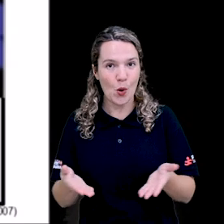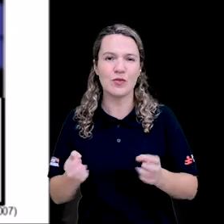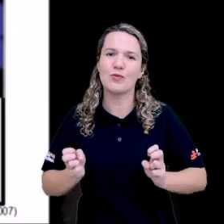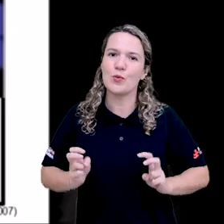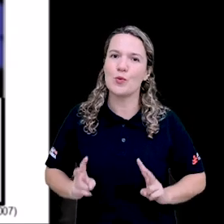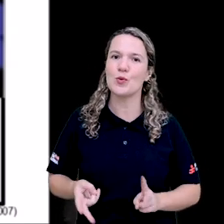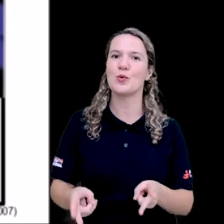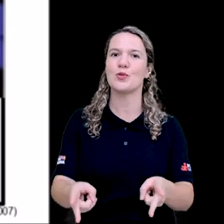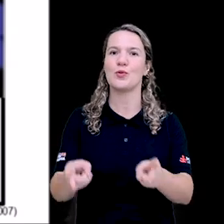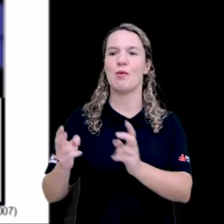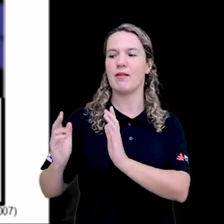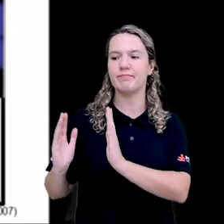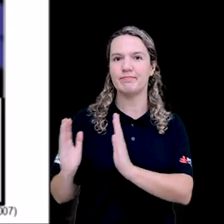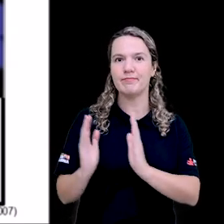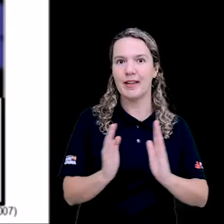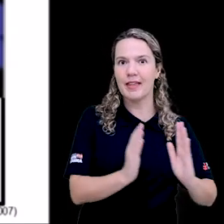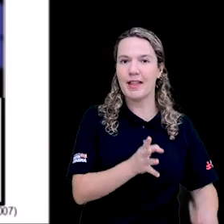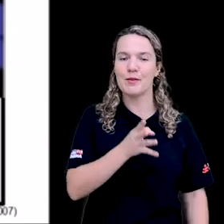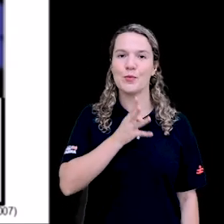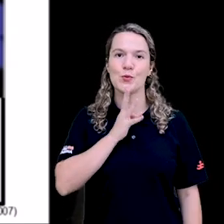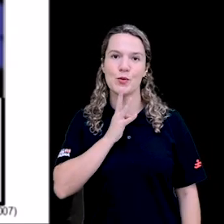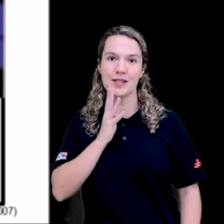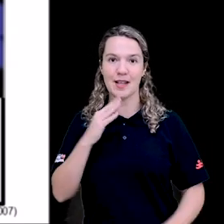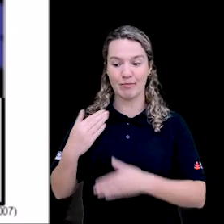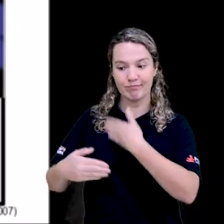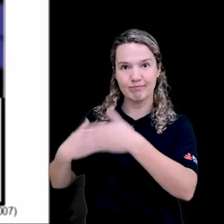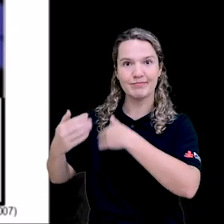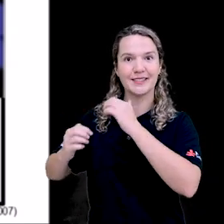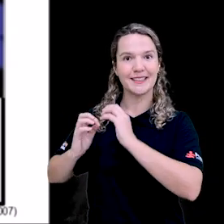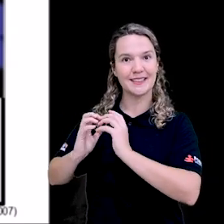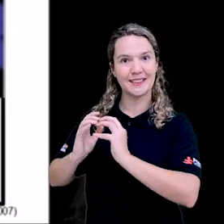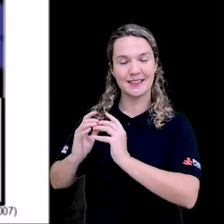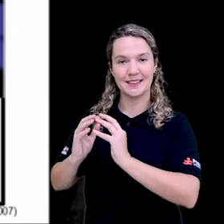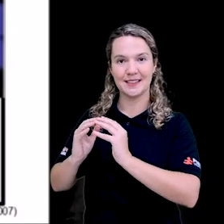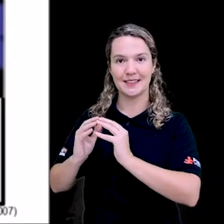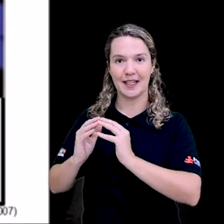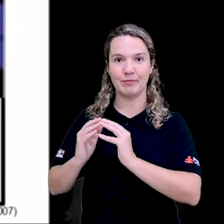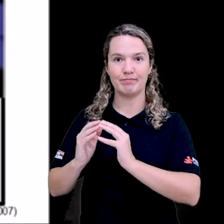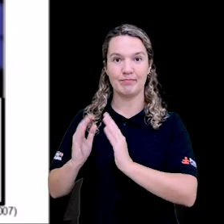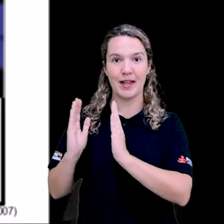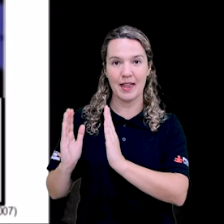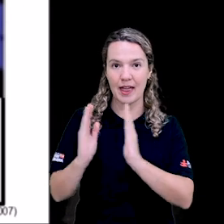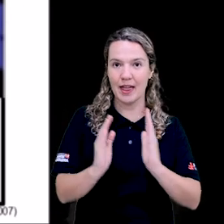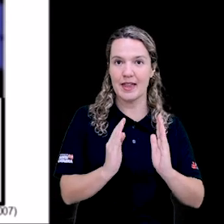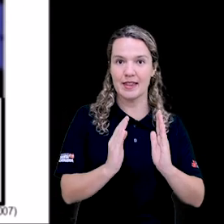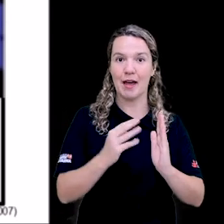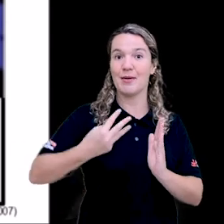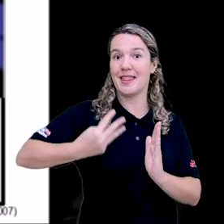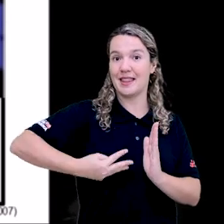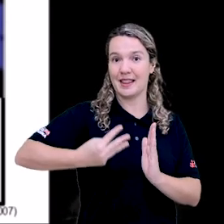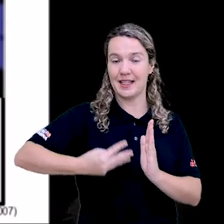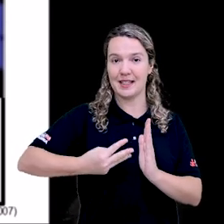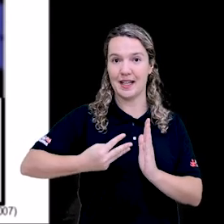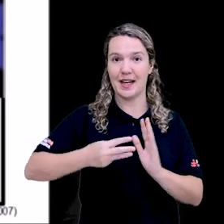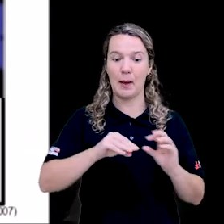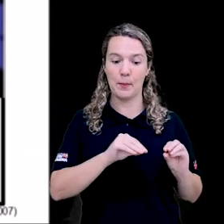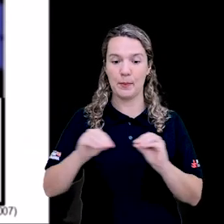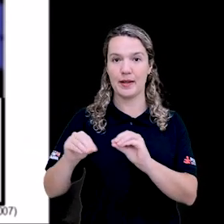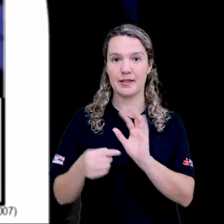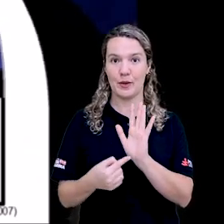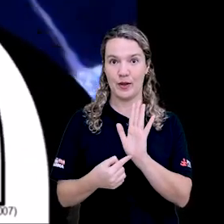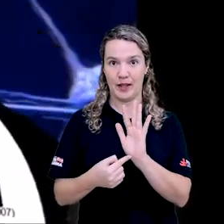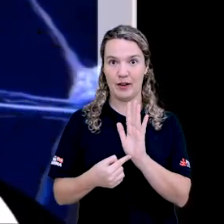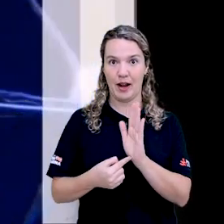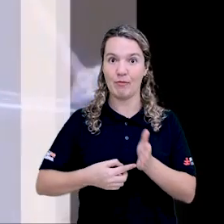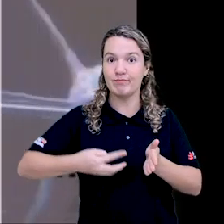vamos dar continuidade nas etapas do neurodesenvolvimento, com a etapa 3, migração neuronal, e